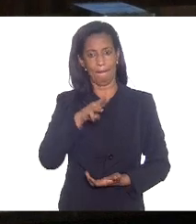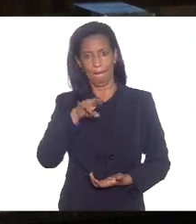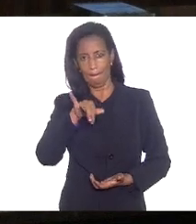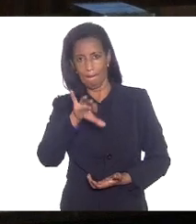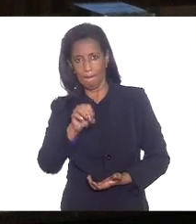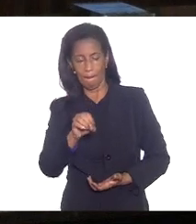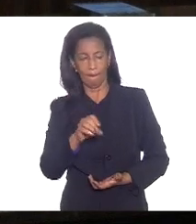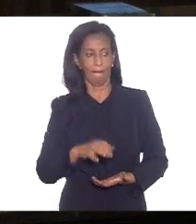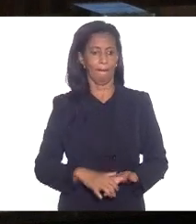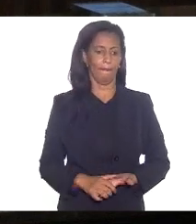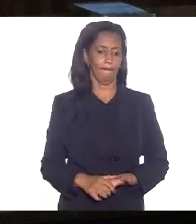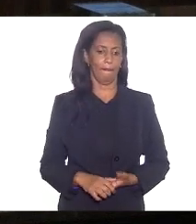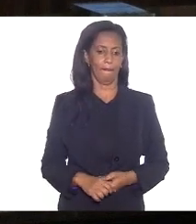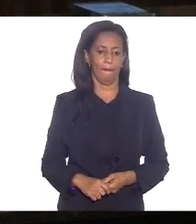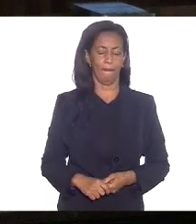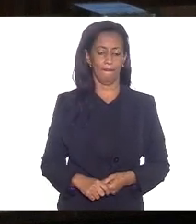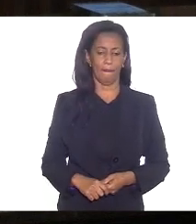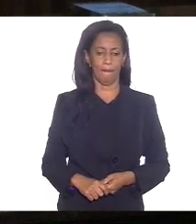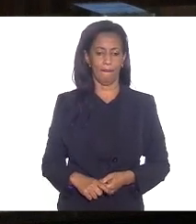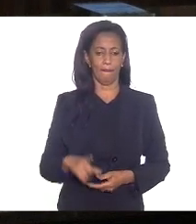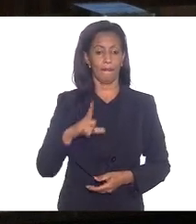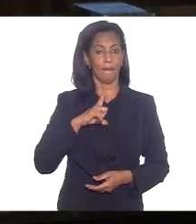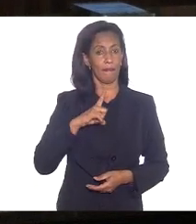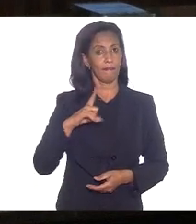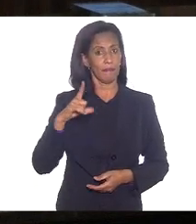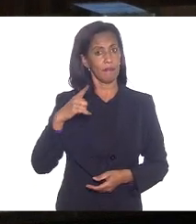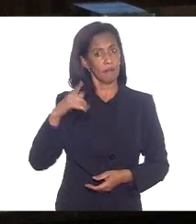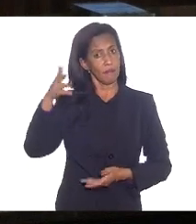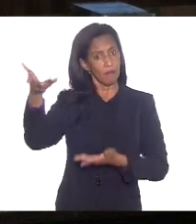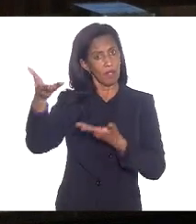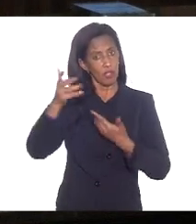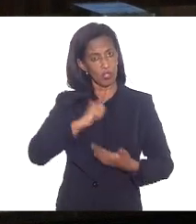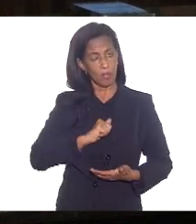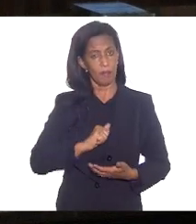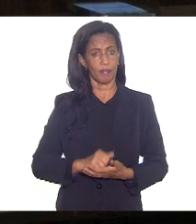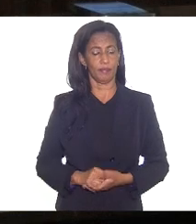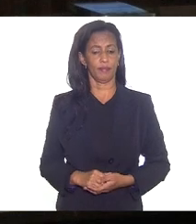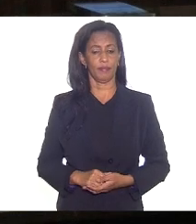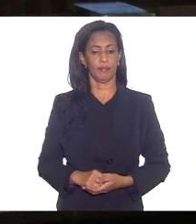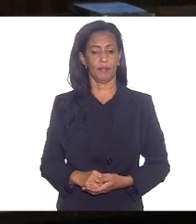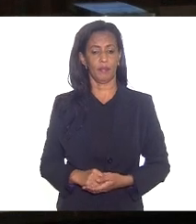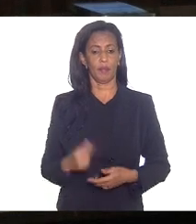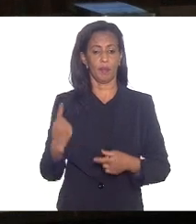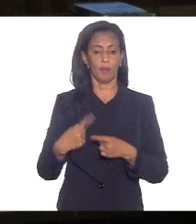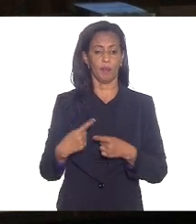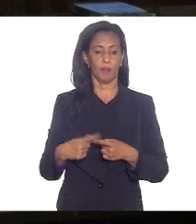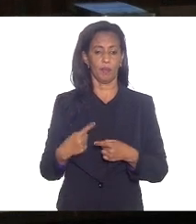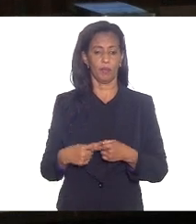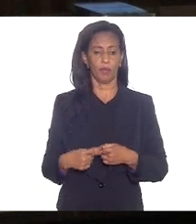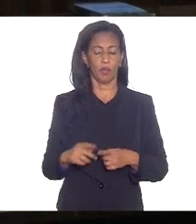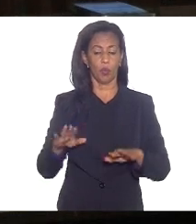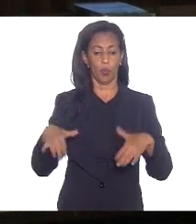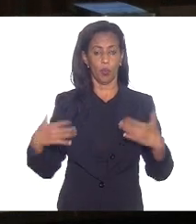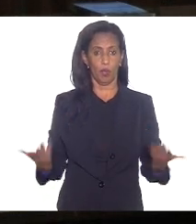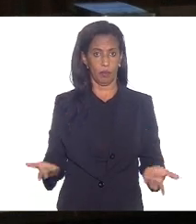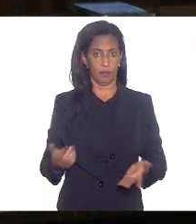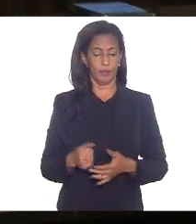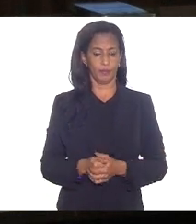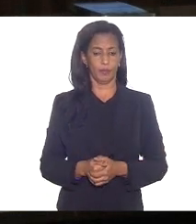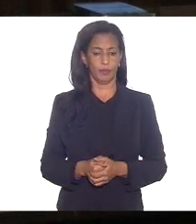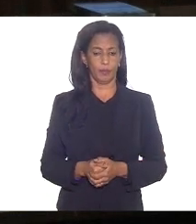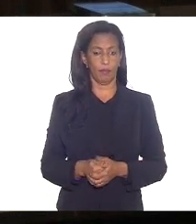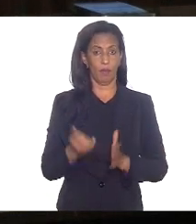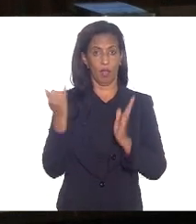Galberto, de serem chamados, meu amigo. Porque quando